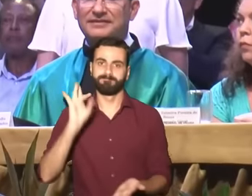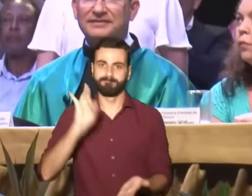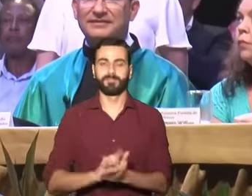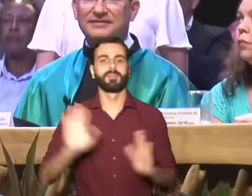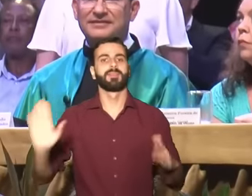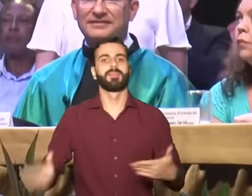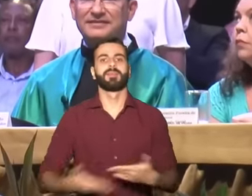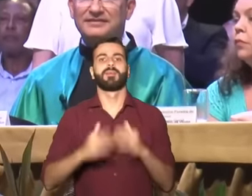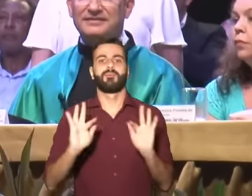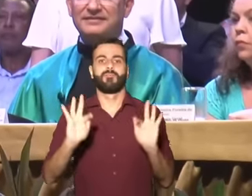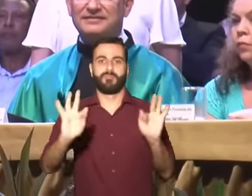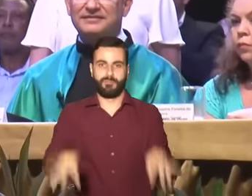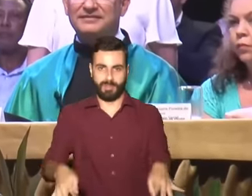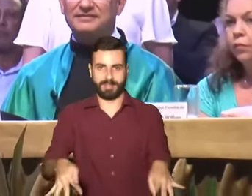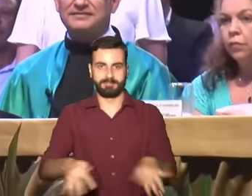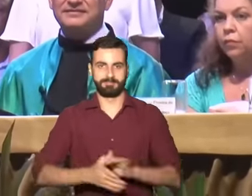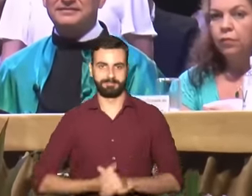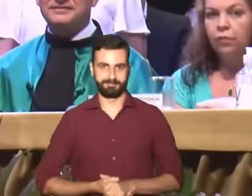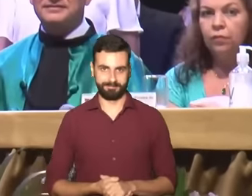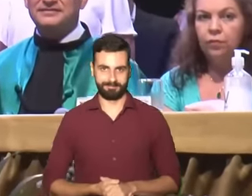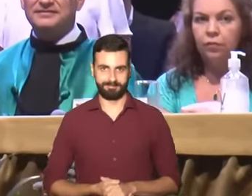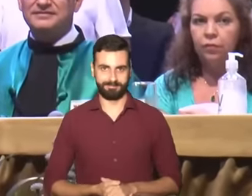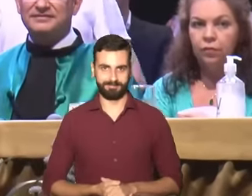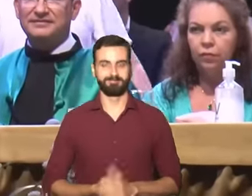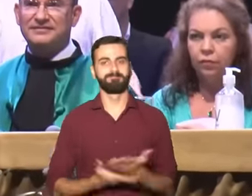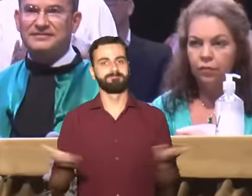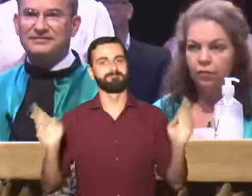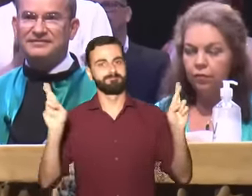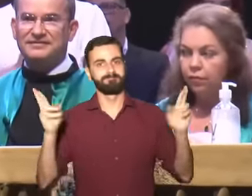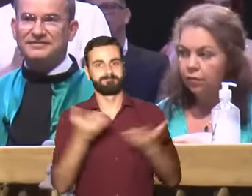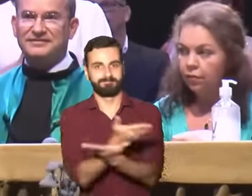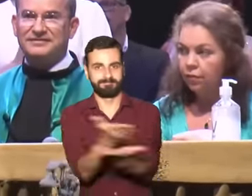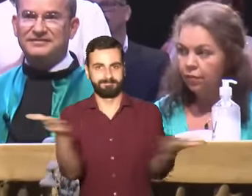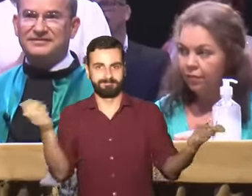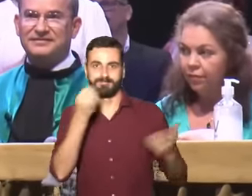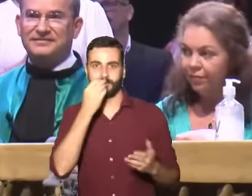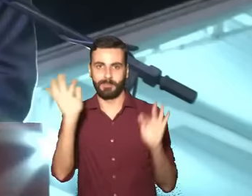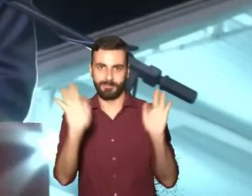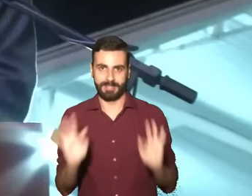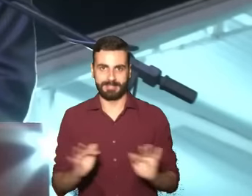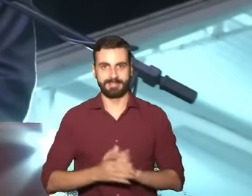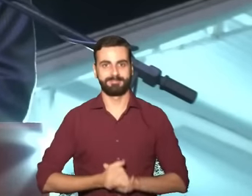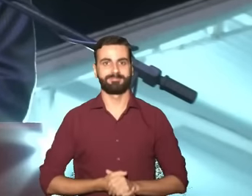declaro encerrada esta sessão solene de colação de grau.